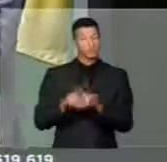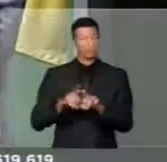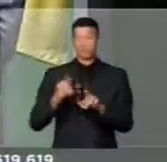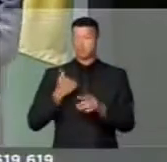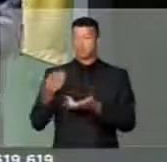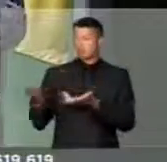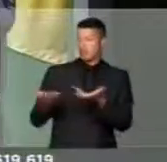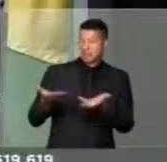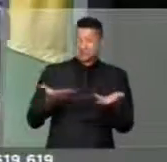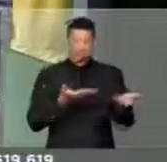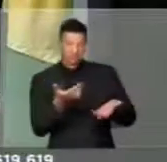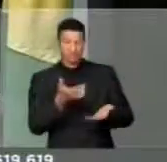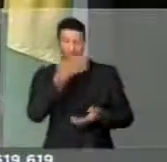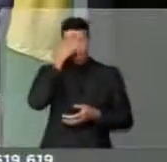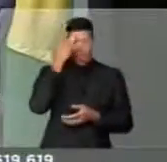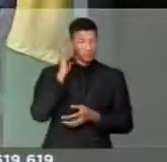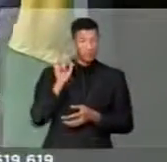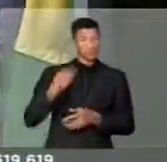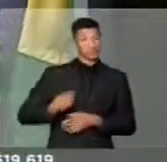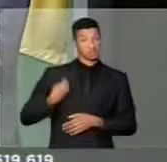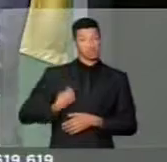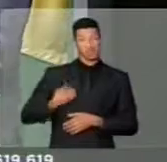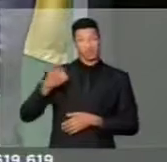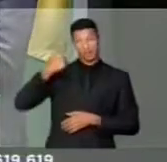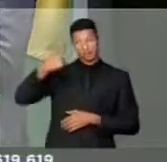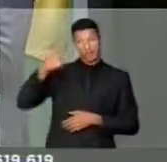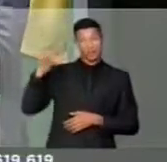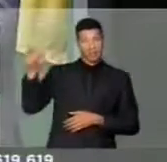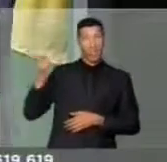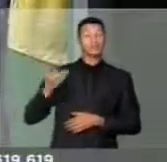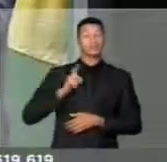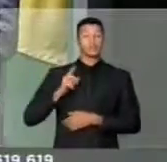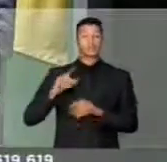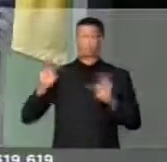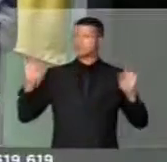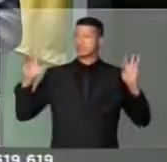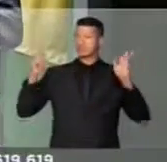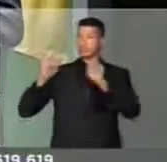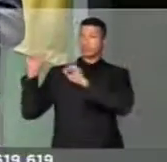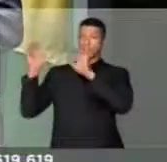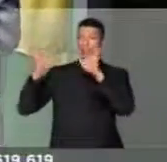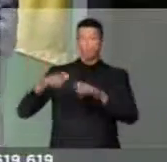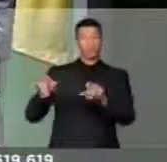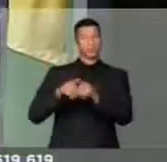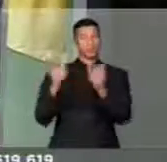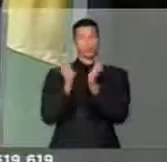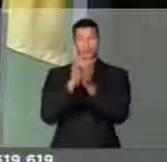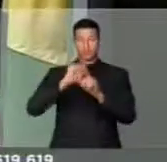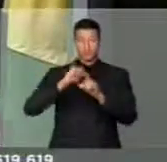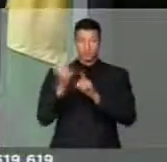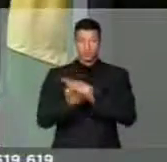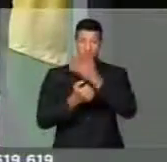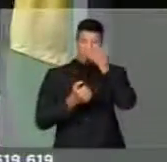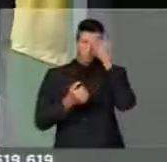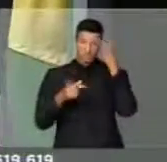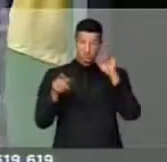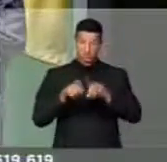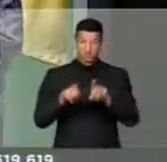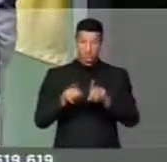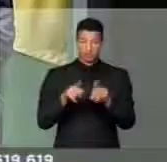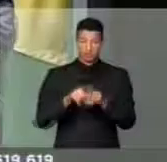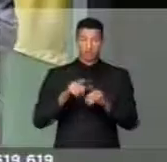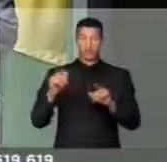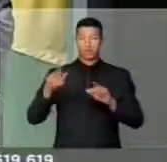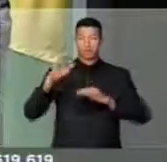de ninguém. As pessoas que estão lá são pessoas de todas as classes sociais, são pessoas de todas